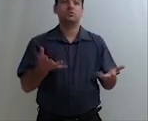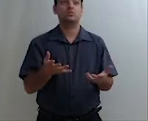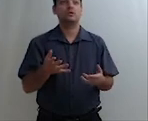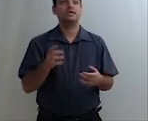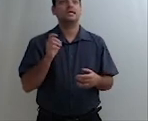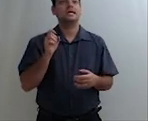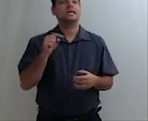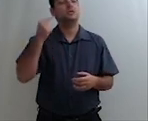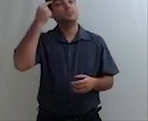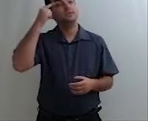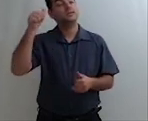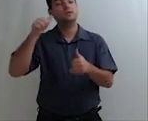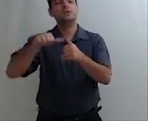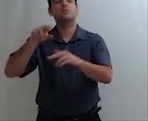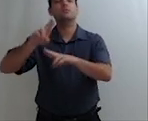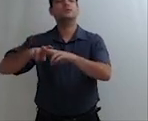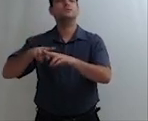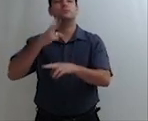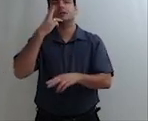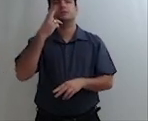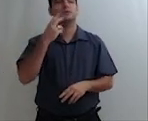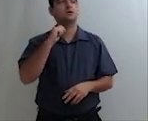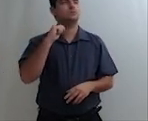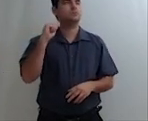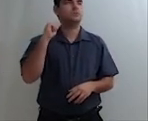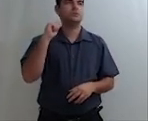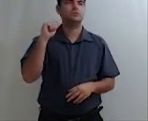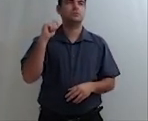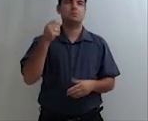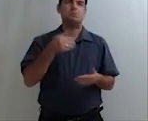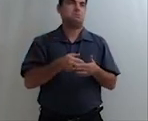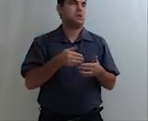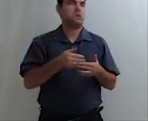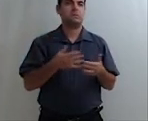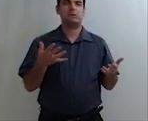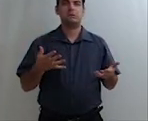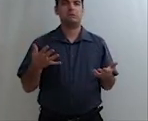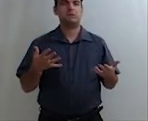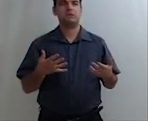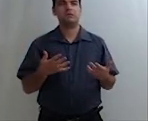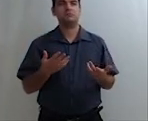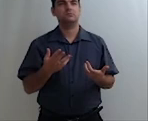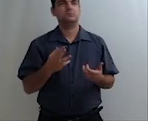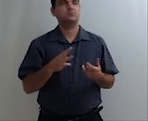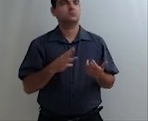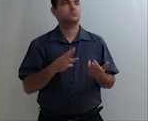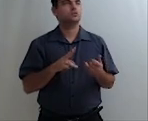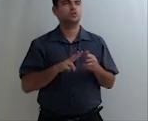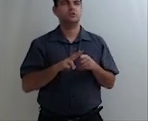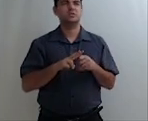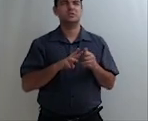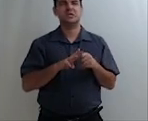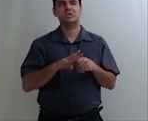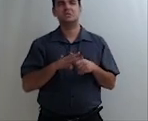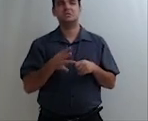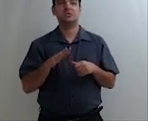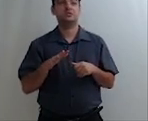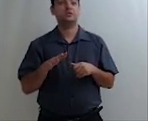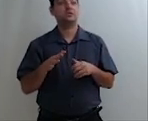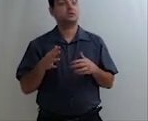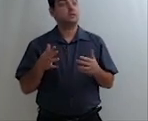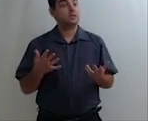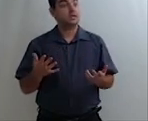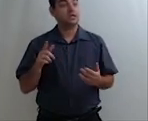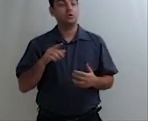presos desde Abril di foi preso agora recentemente E além disso O kleps era correl de uma